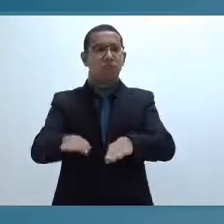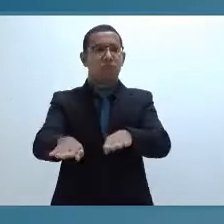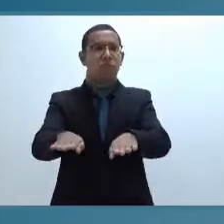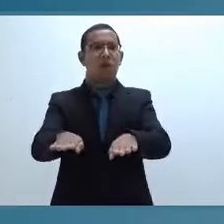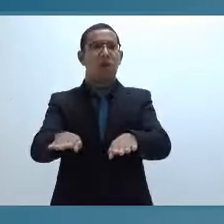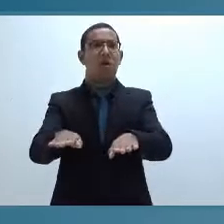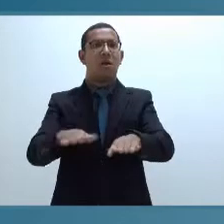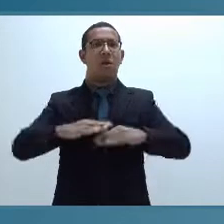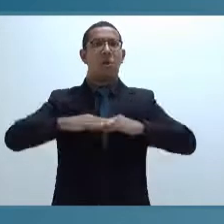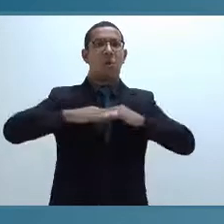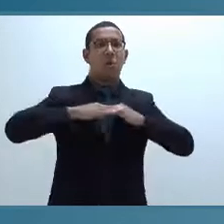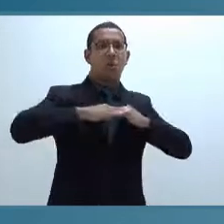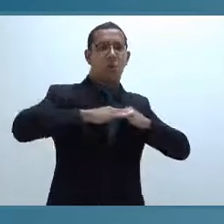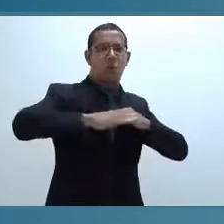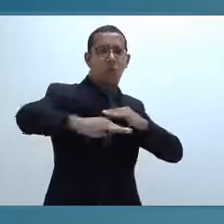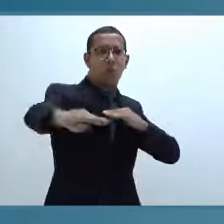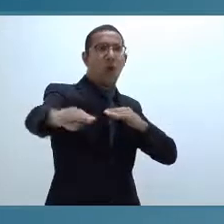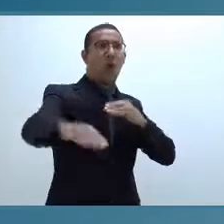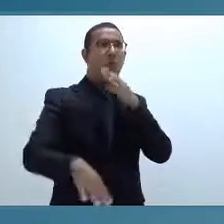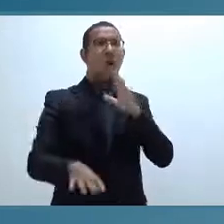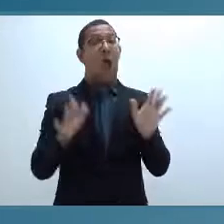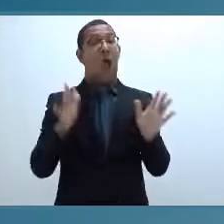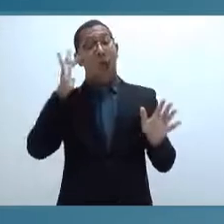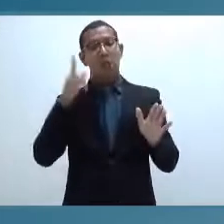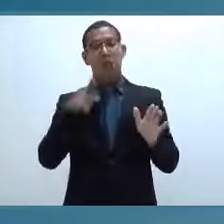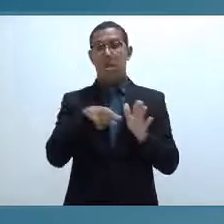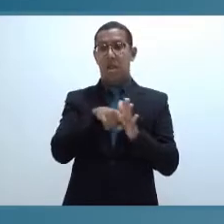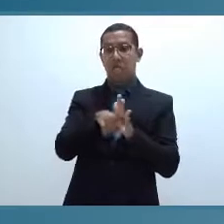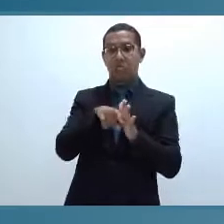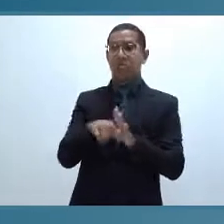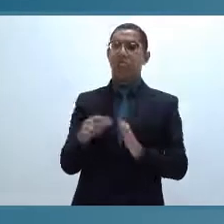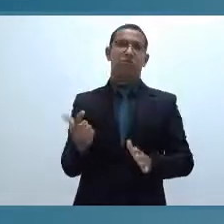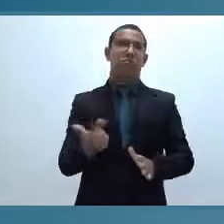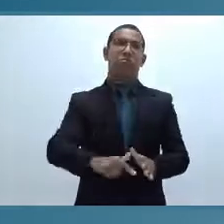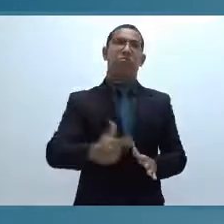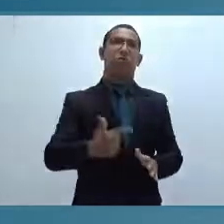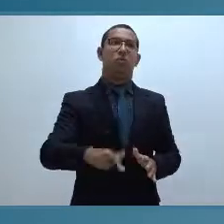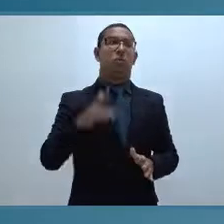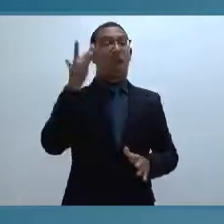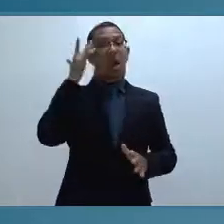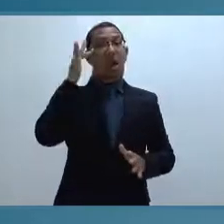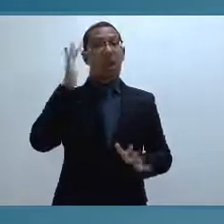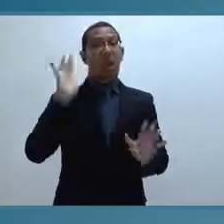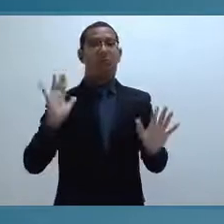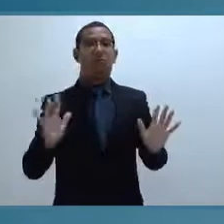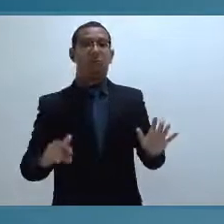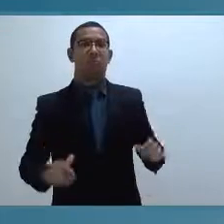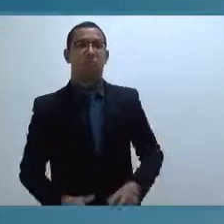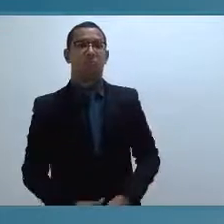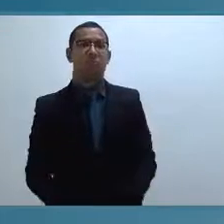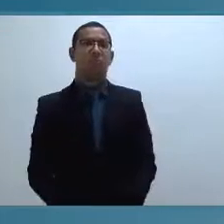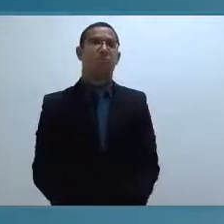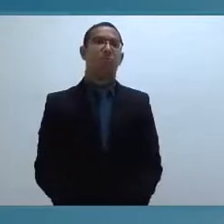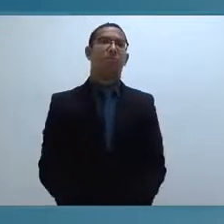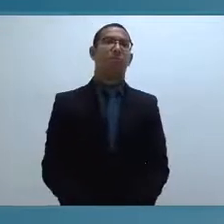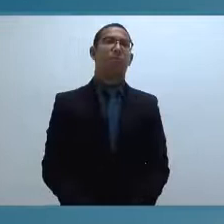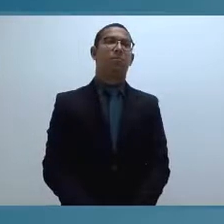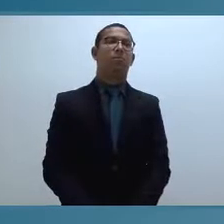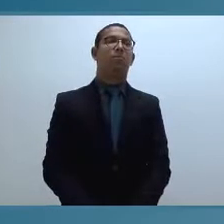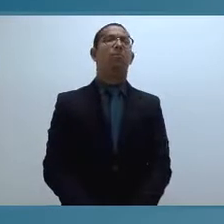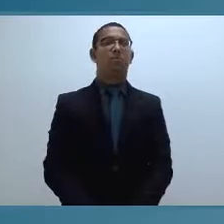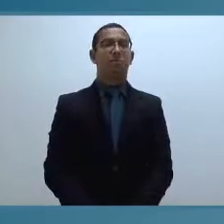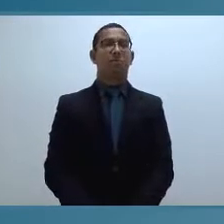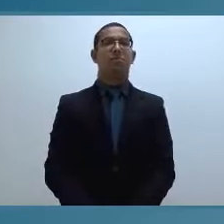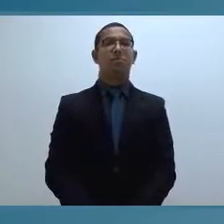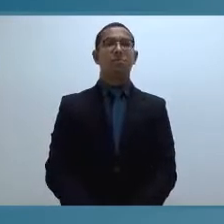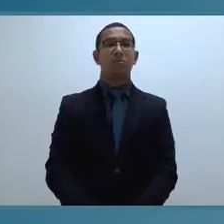Eu acho que não foi analisado isso. Acredito que alguém falou que analisado, porque a necessidade parecia lá pela projetora. Foi